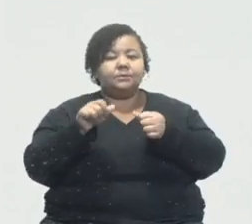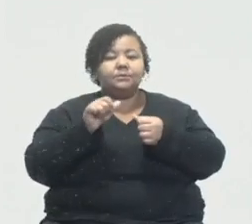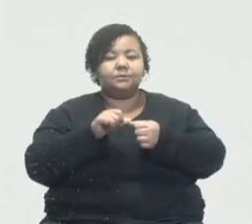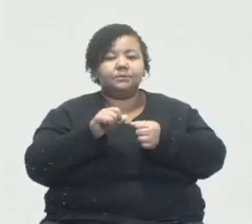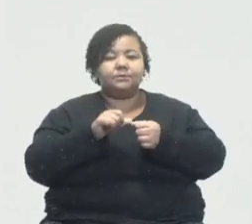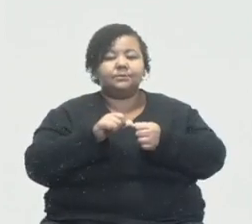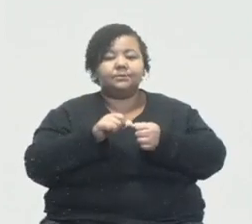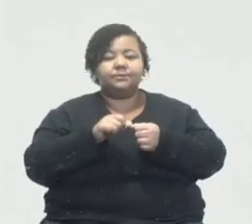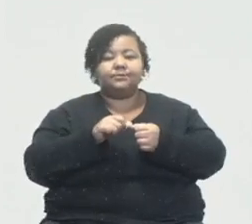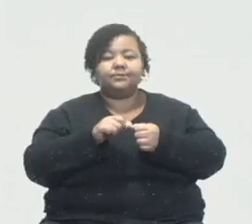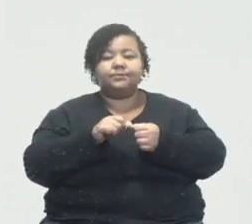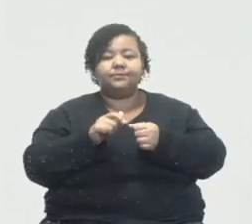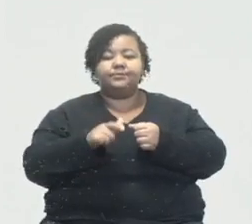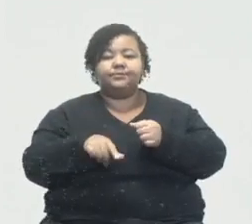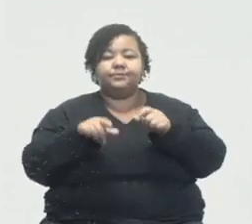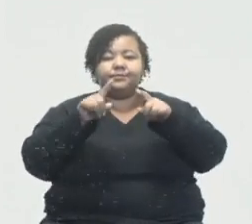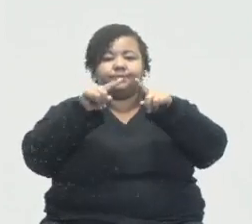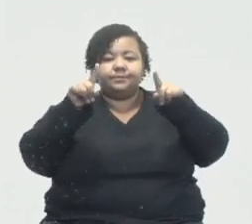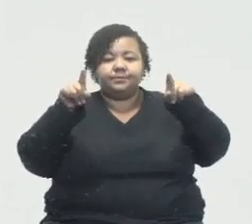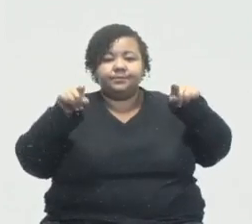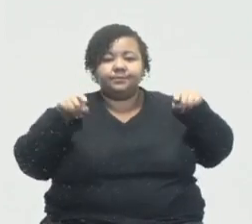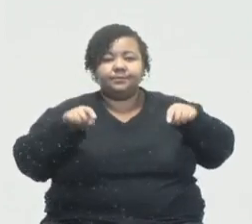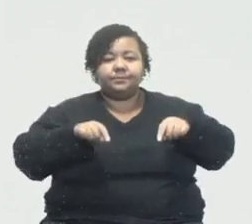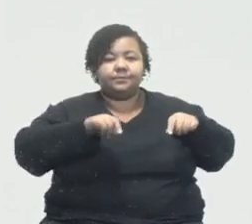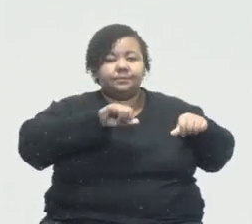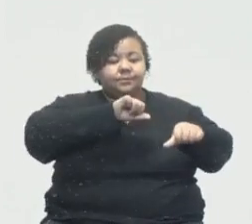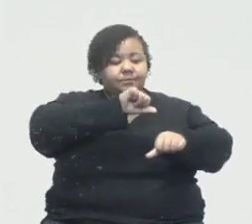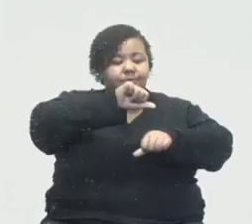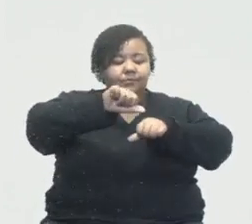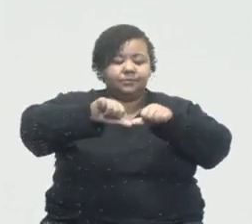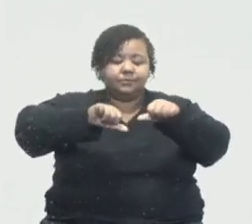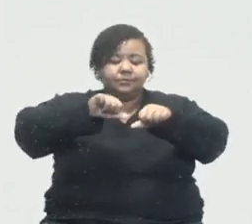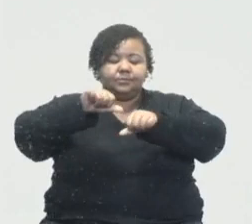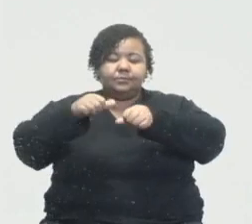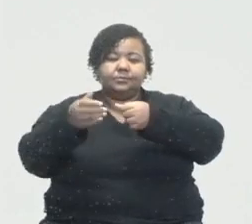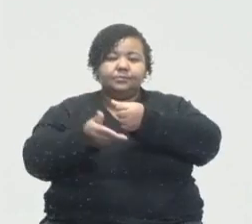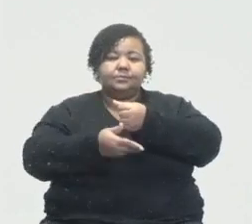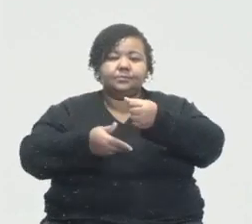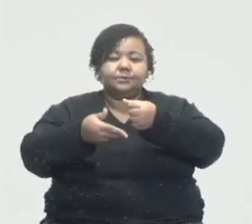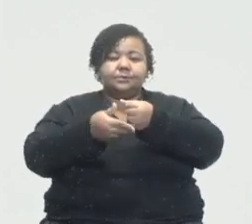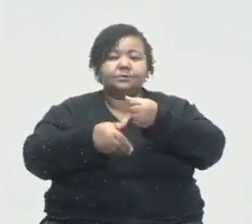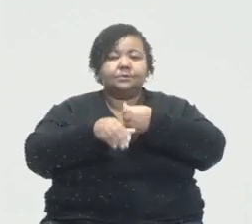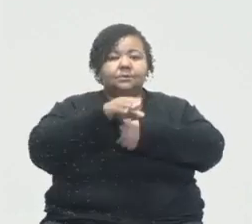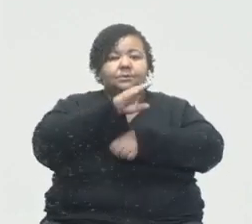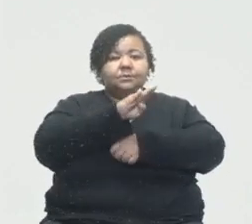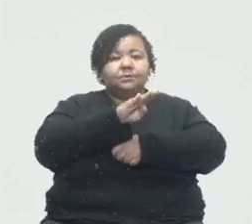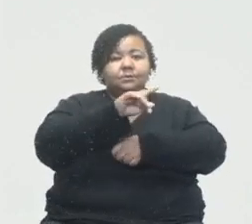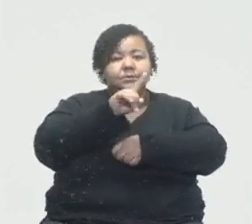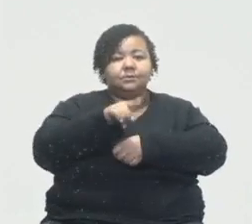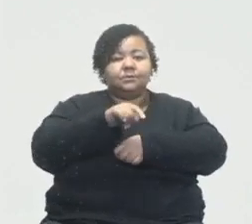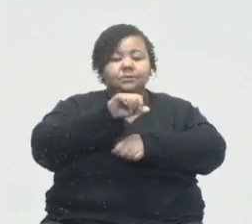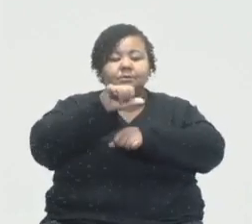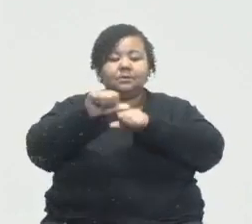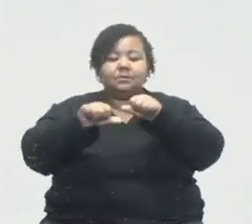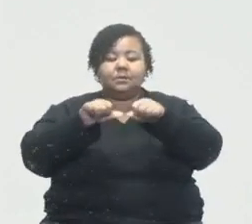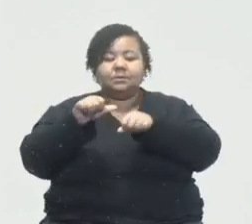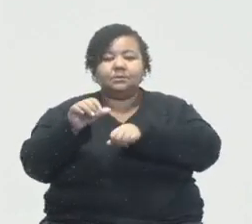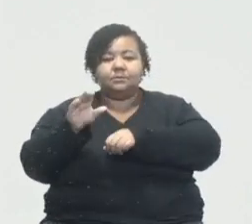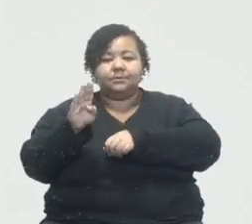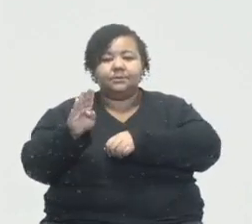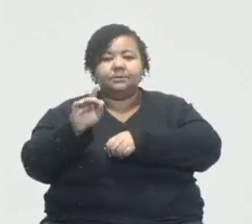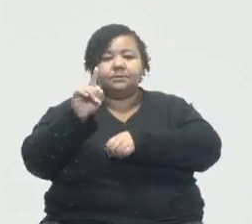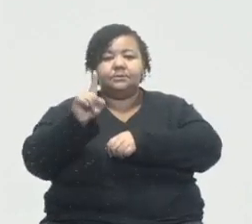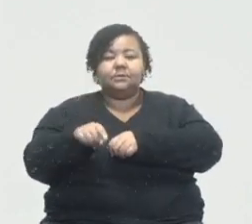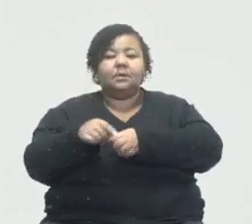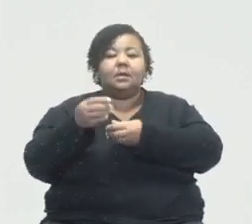representação. A matriz mudança de base de beta' para a base beta, ela vai